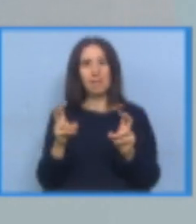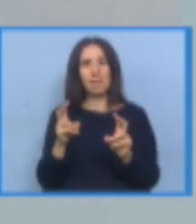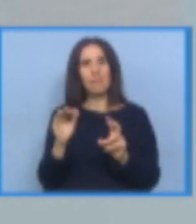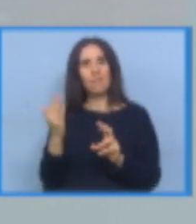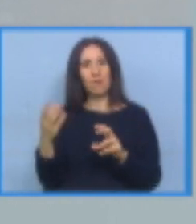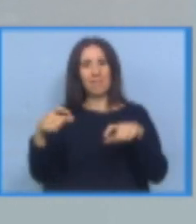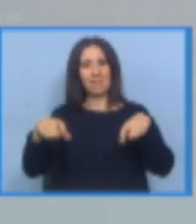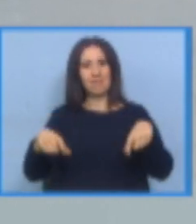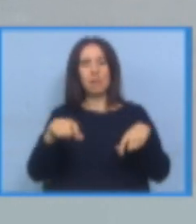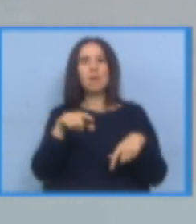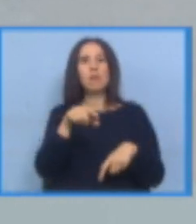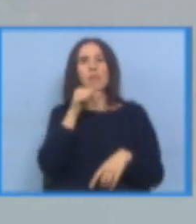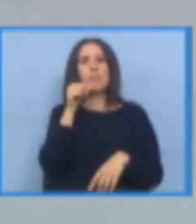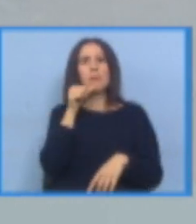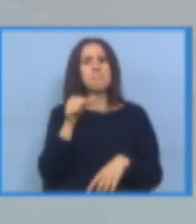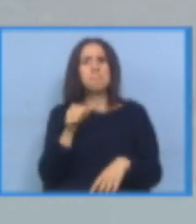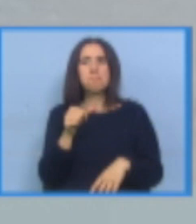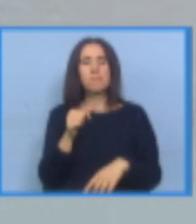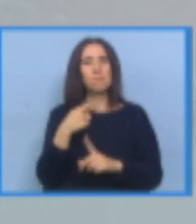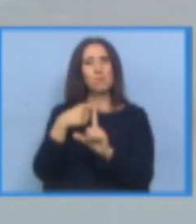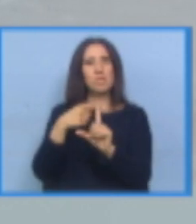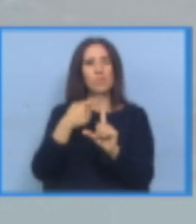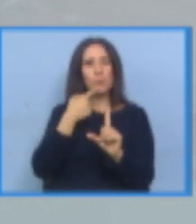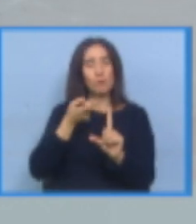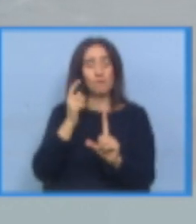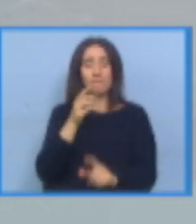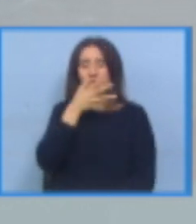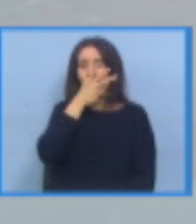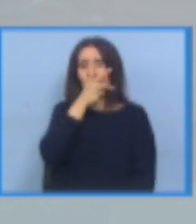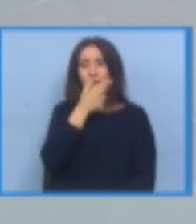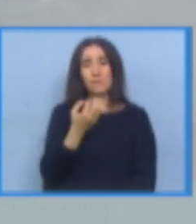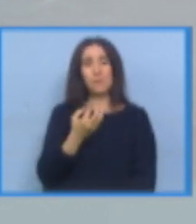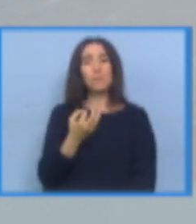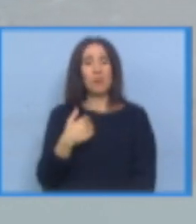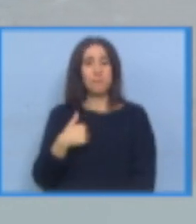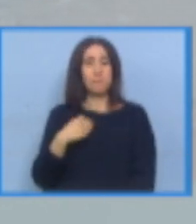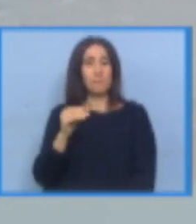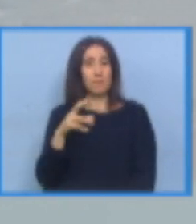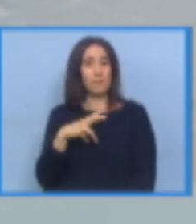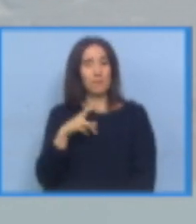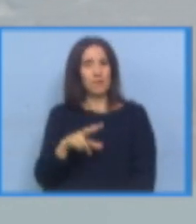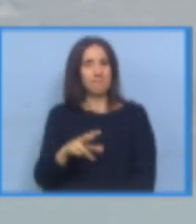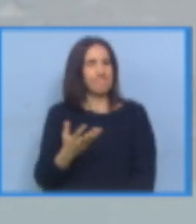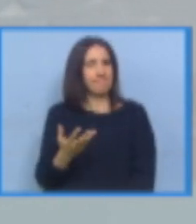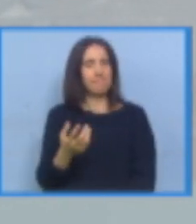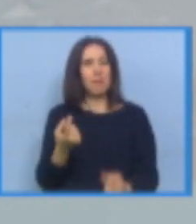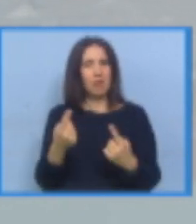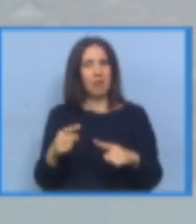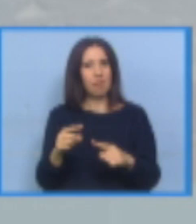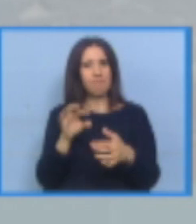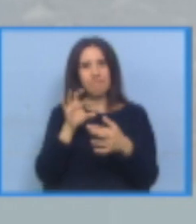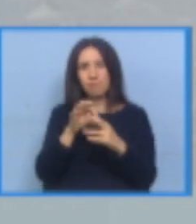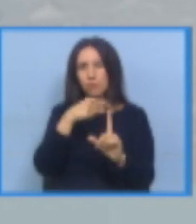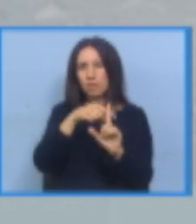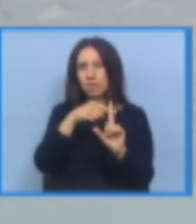linhas, não são aspectos muito positivos, infelizmente, até pelo que conhecemos em Portugal. Há uma componente